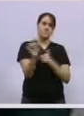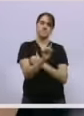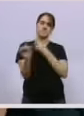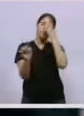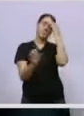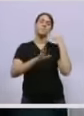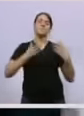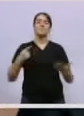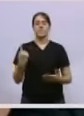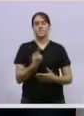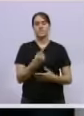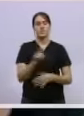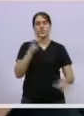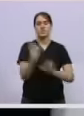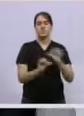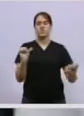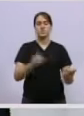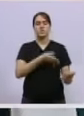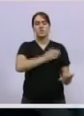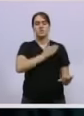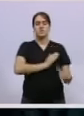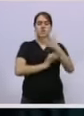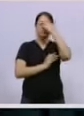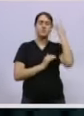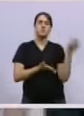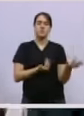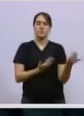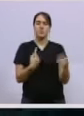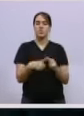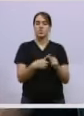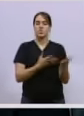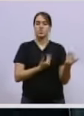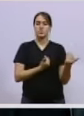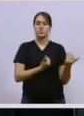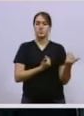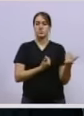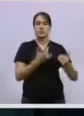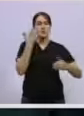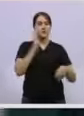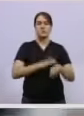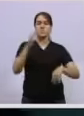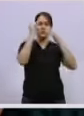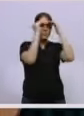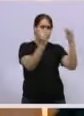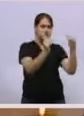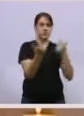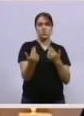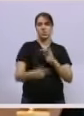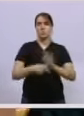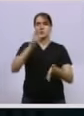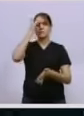E é por isso que isso não transforma a estrutura do coração dos nossos jovens, porque os nossos jovens já não sabem mais obedecer como você sabia.